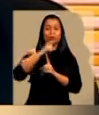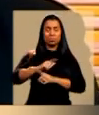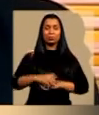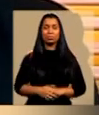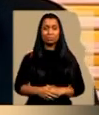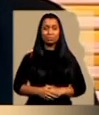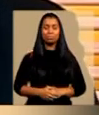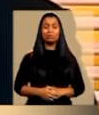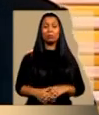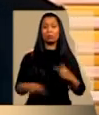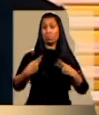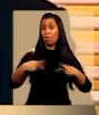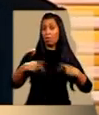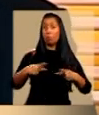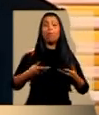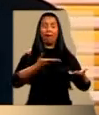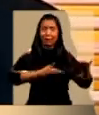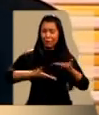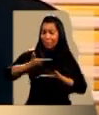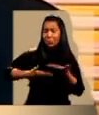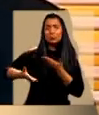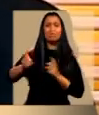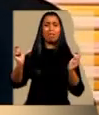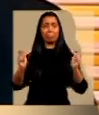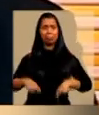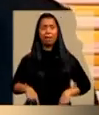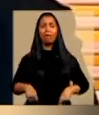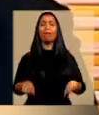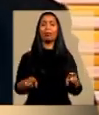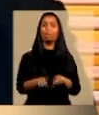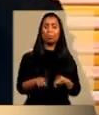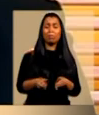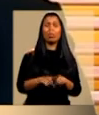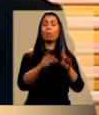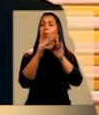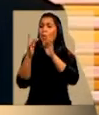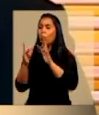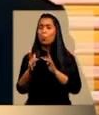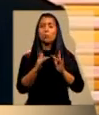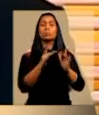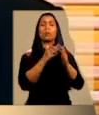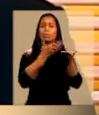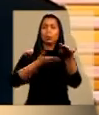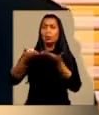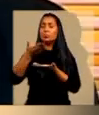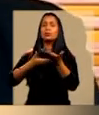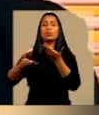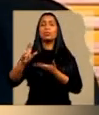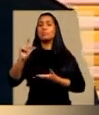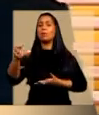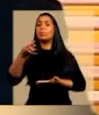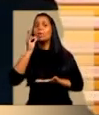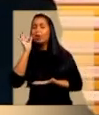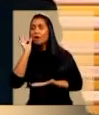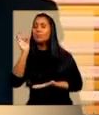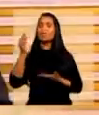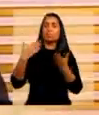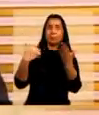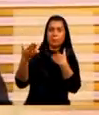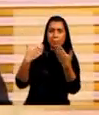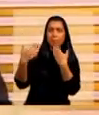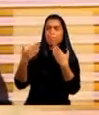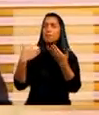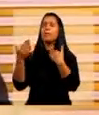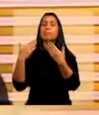objetivo? Networking. Procure se relacionar. Procure ter contato, relacionamento. Vamos sair daqui, tomar um café. Porque, de